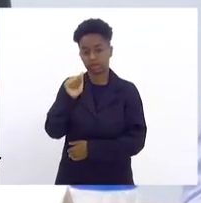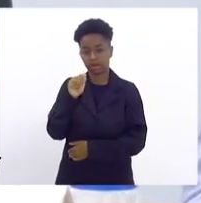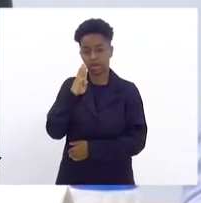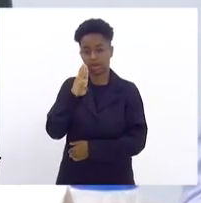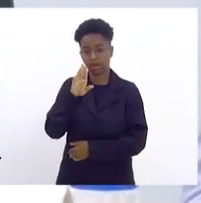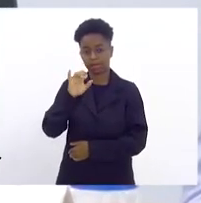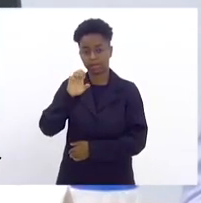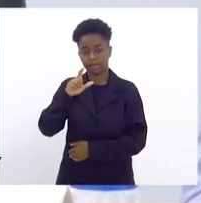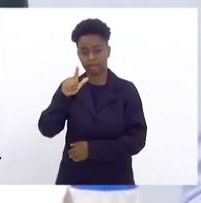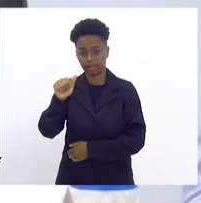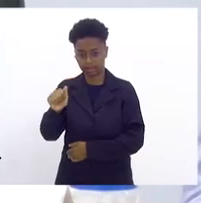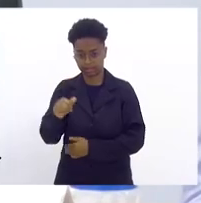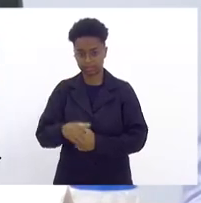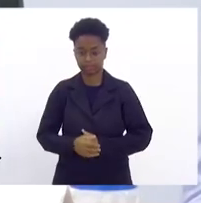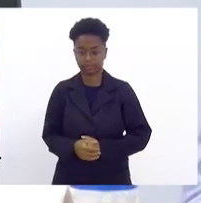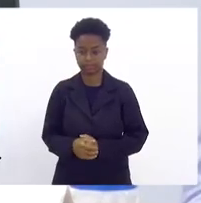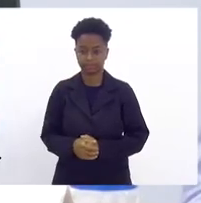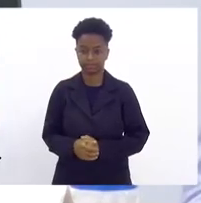Benevides